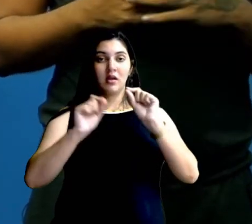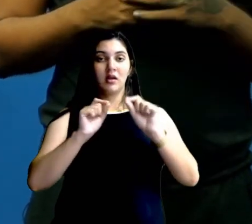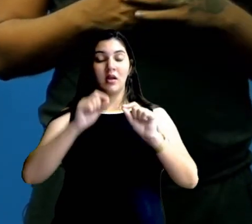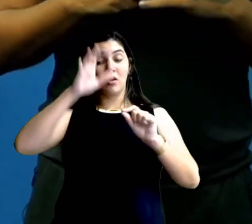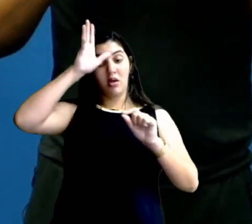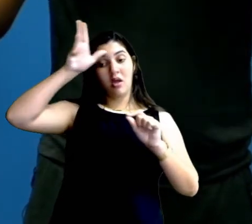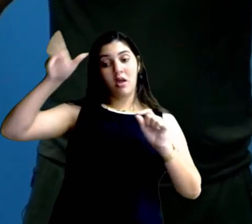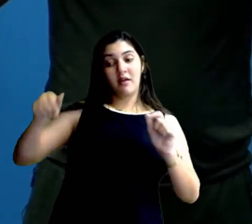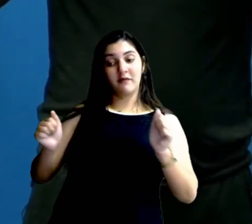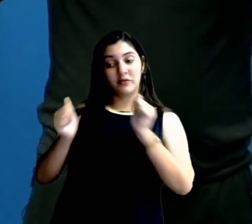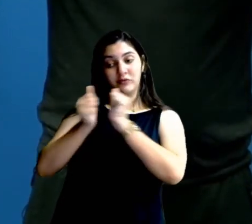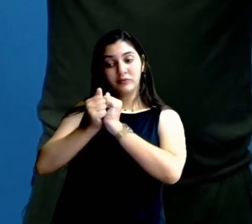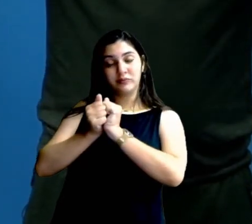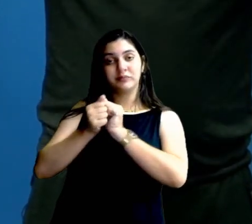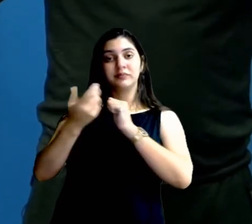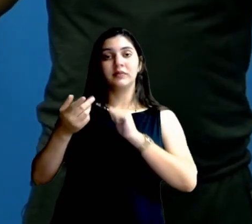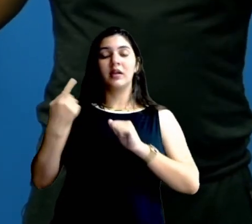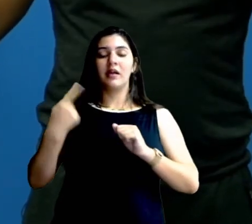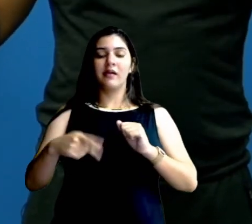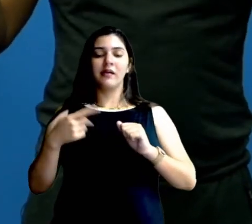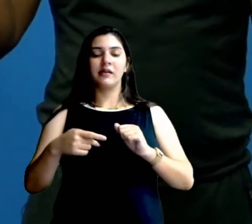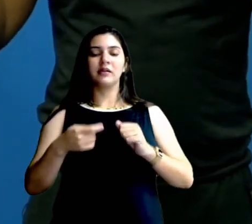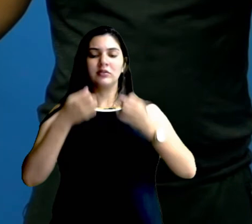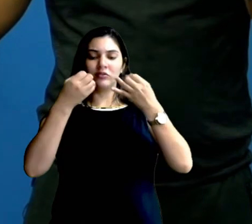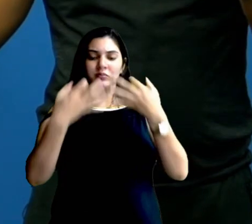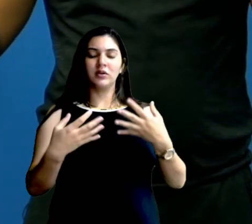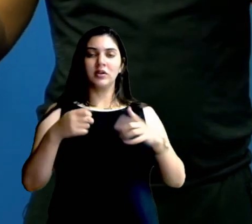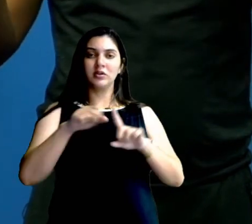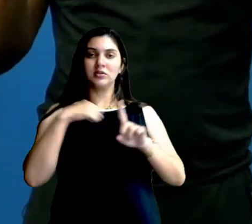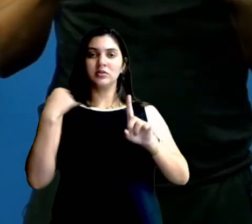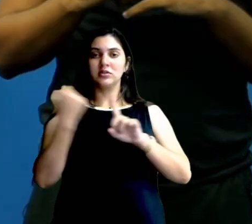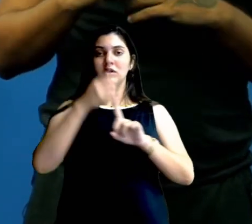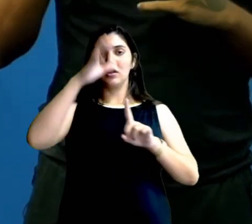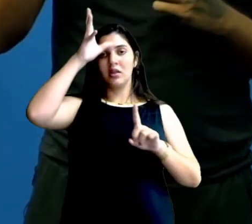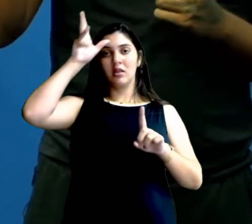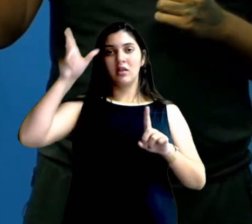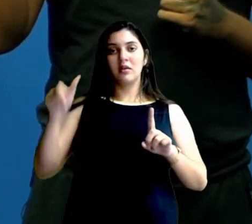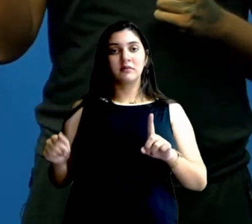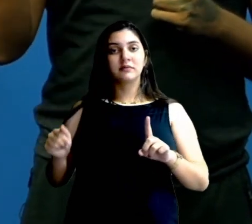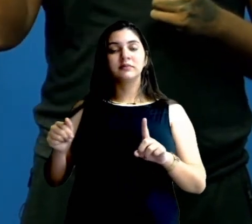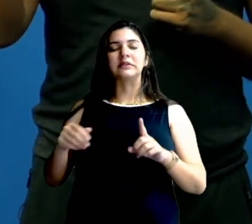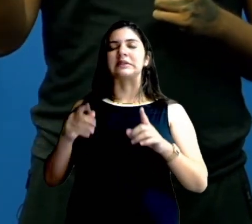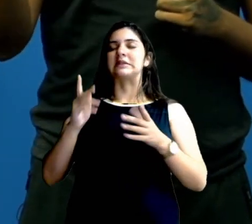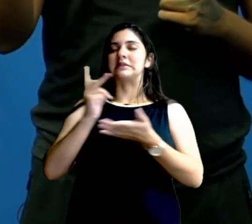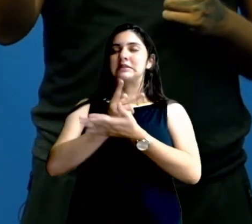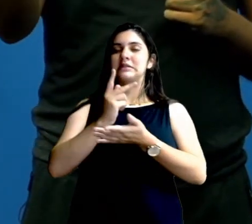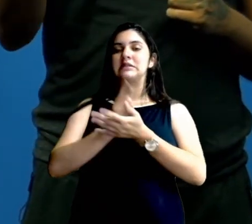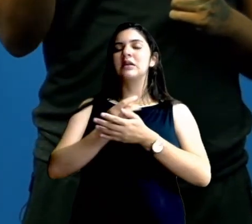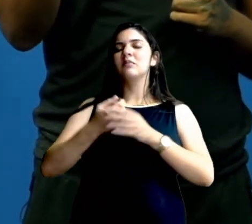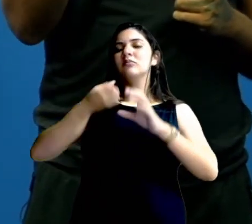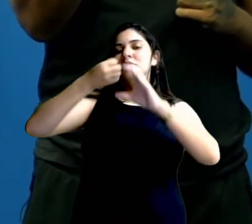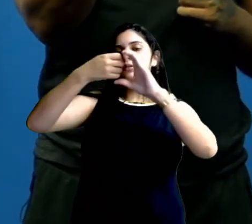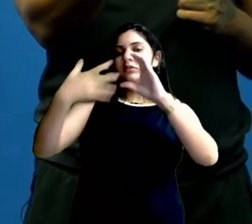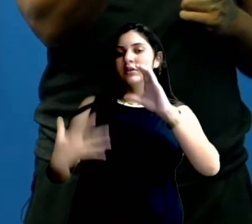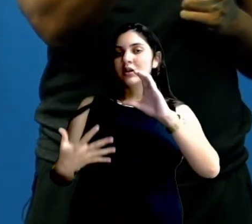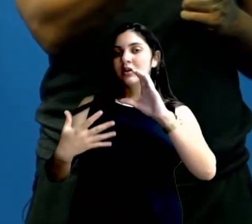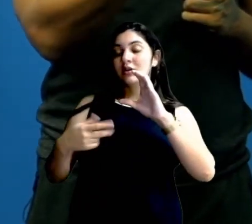da África né e aqui a gente tá falando sociedades africanas mas nem perceba mesmo que o tempo todo gente tá falando das particularidades